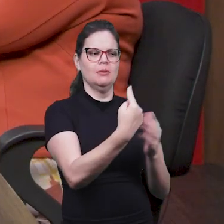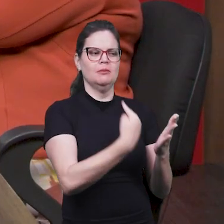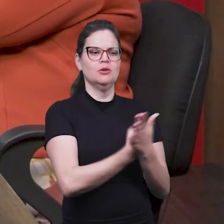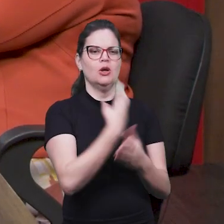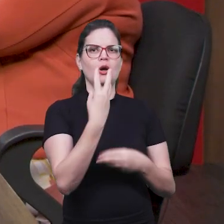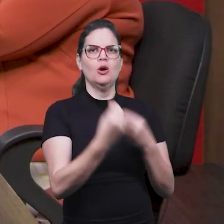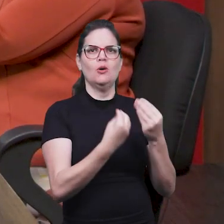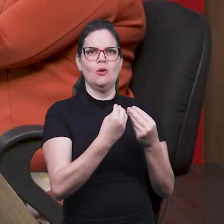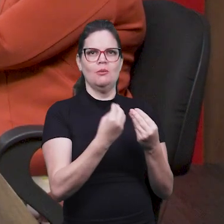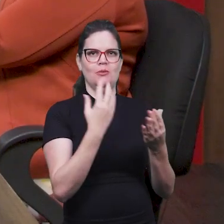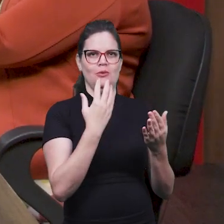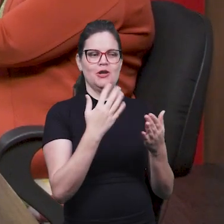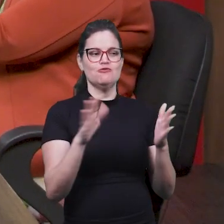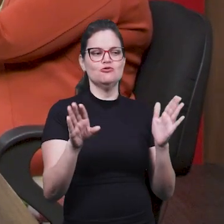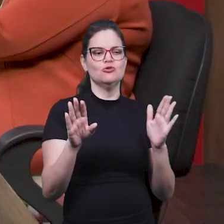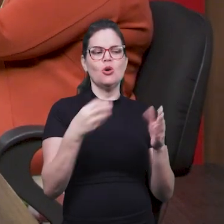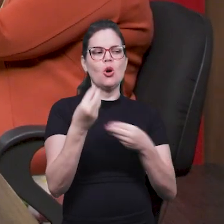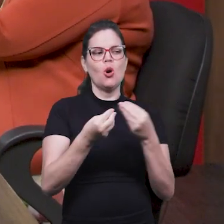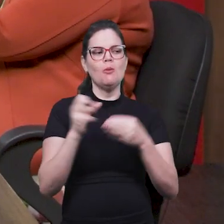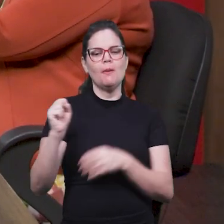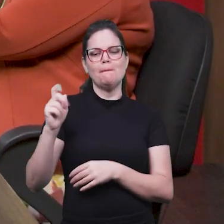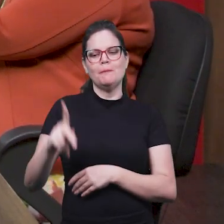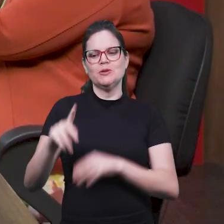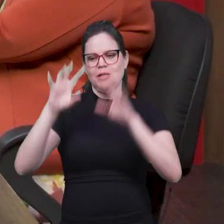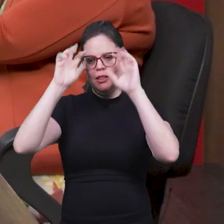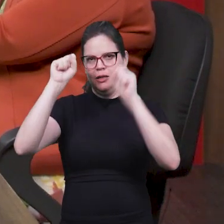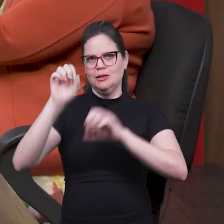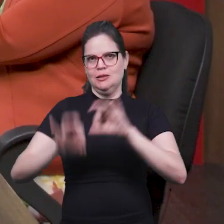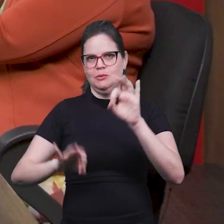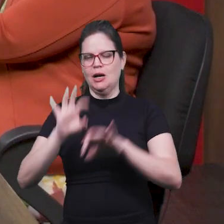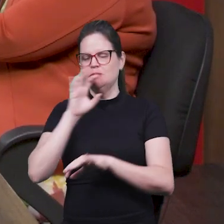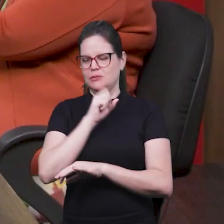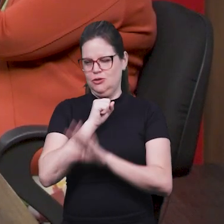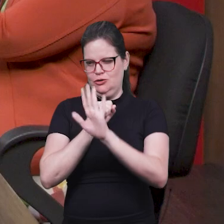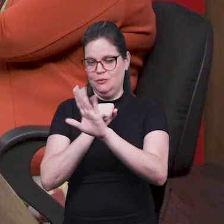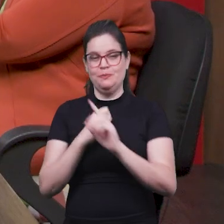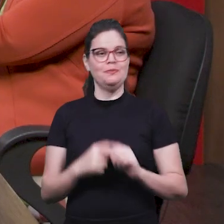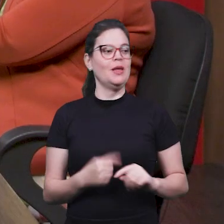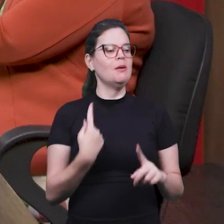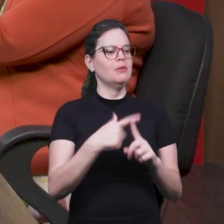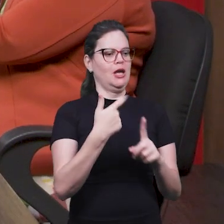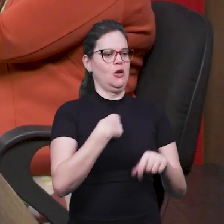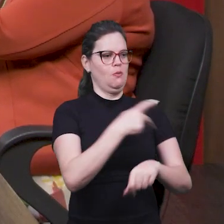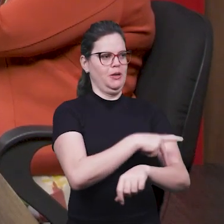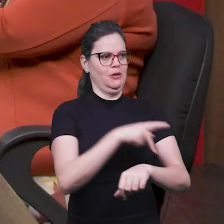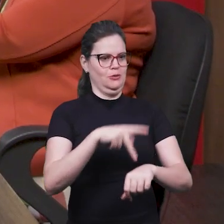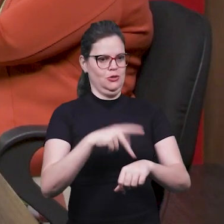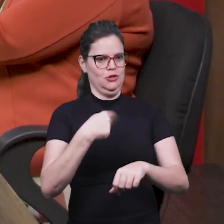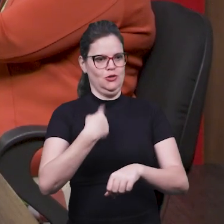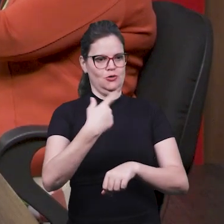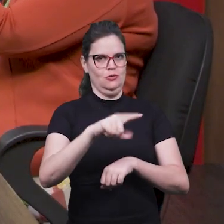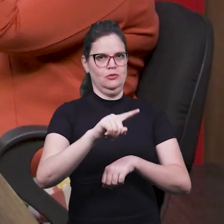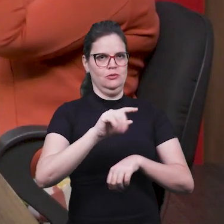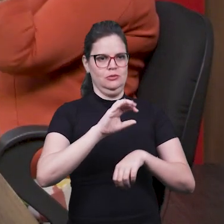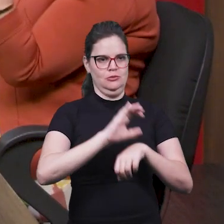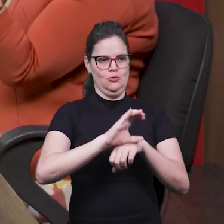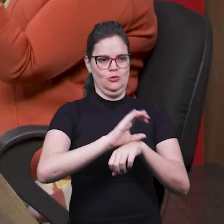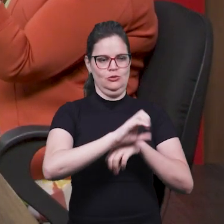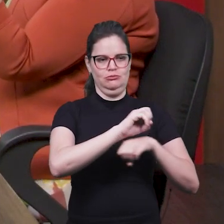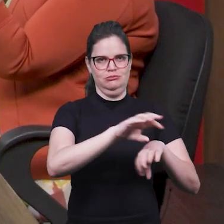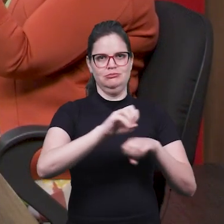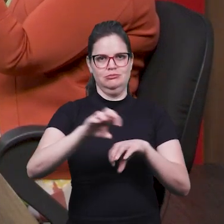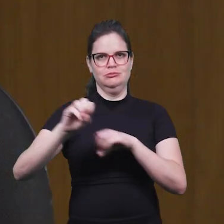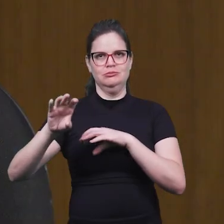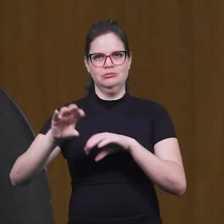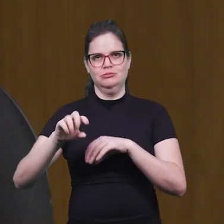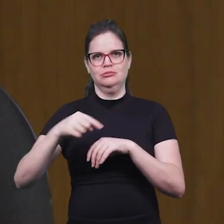Só terminando aqui. Então, eu fiz o curso de pedagogia e fui dar aula de